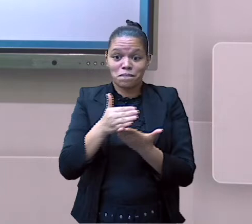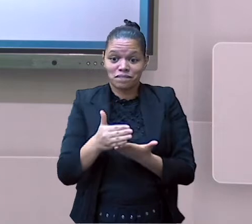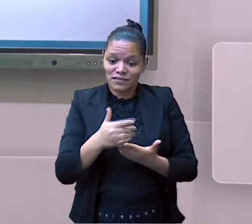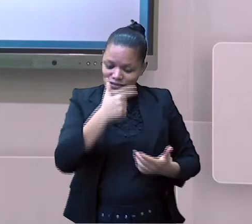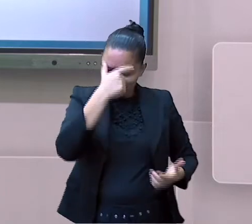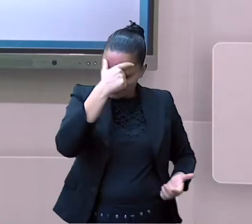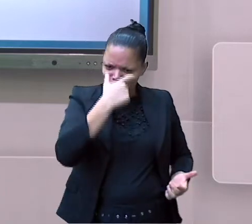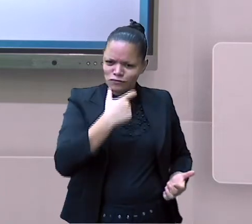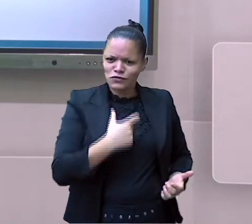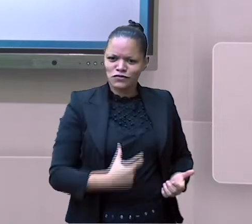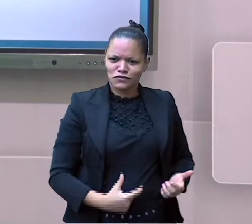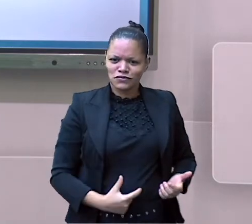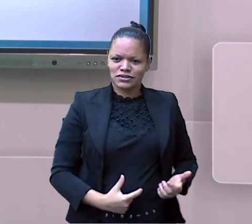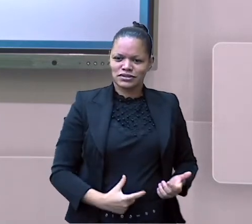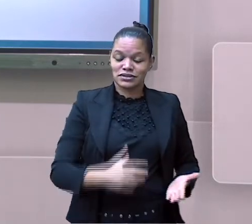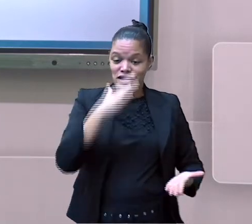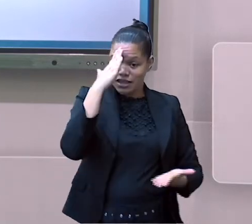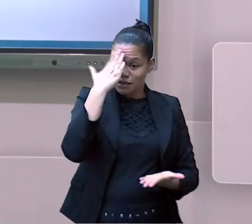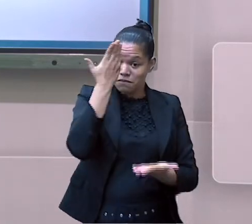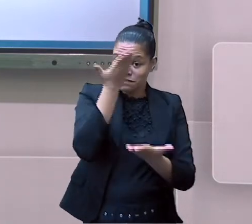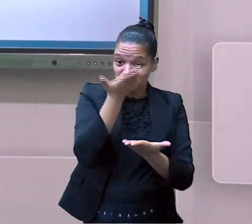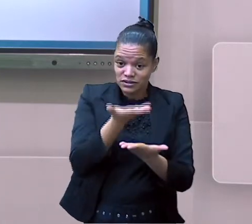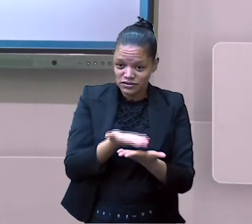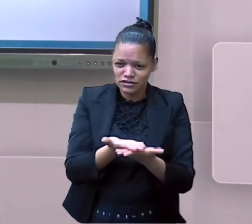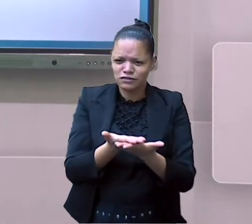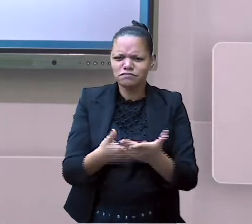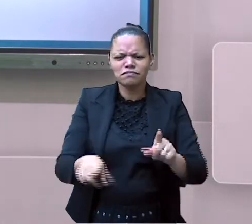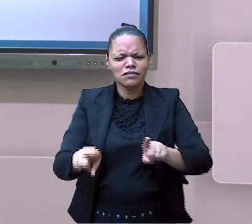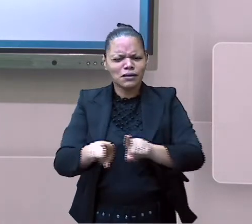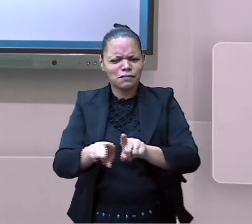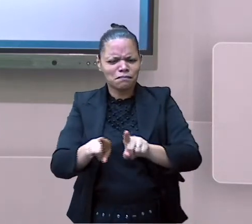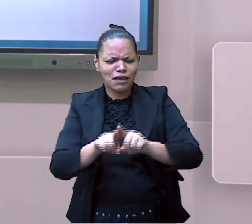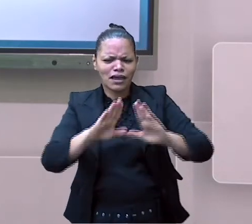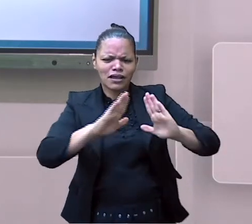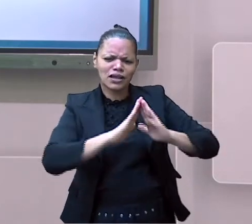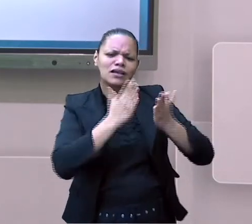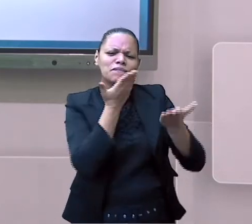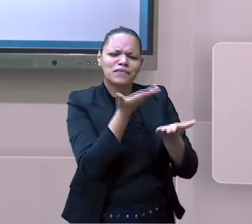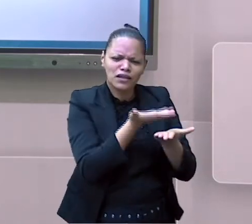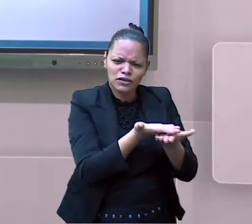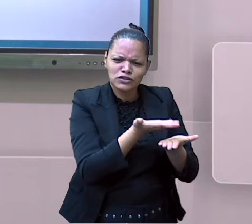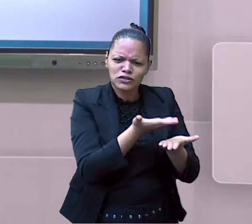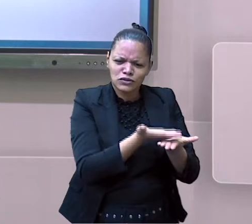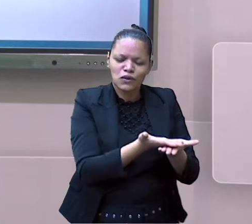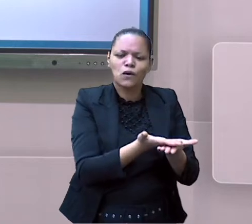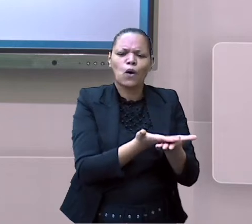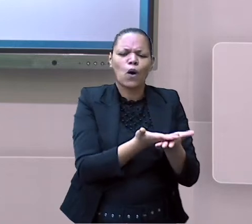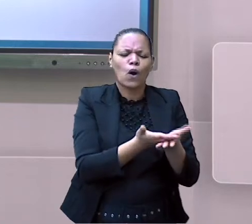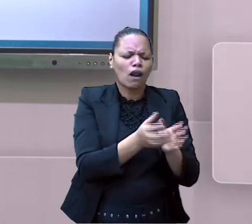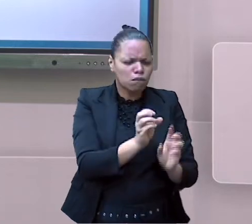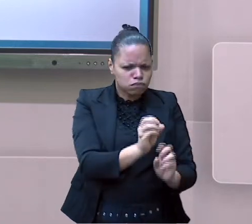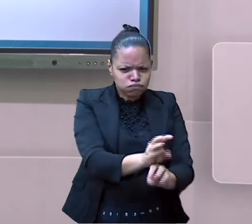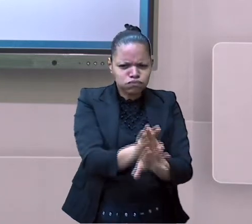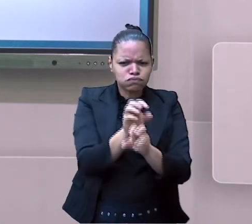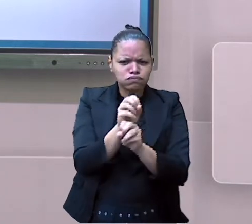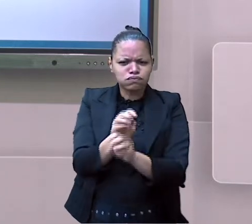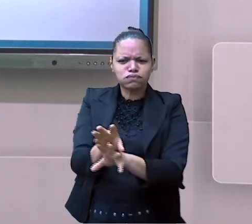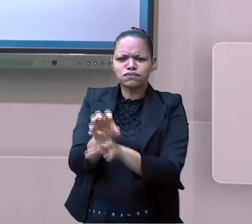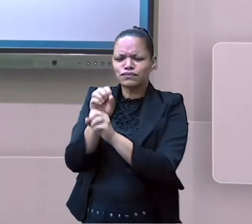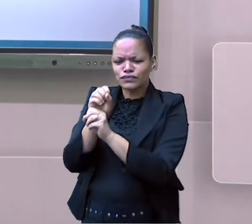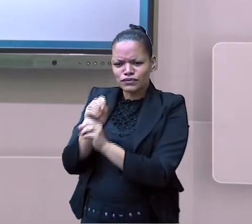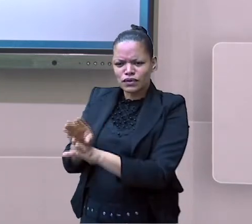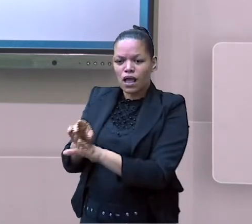no potencial que a escola tem através do conhecimento e no potencial